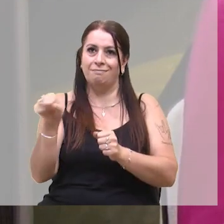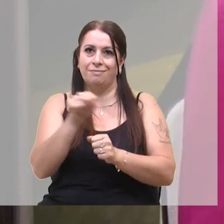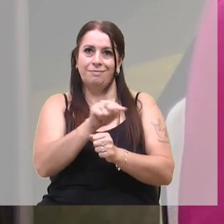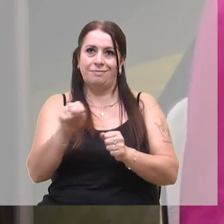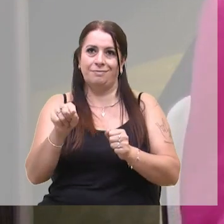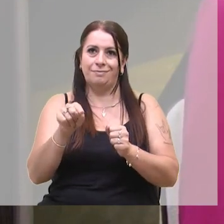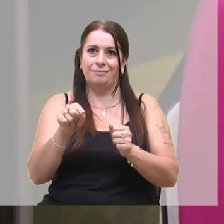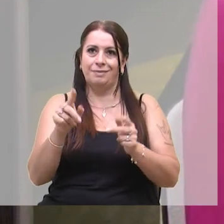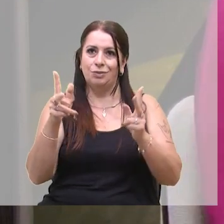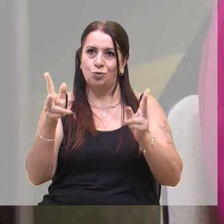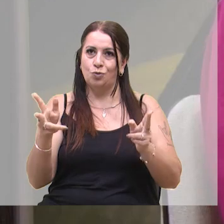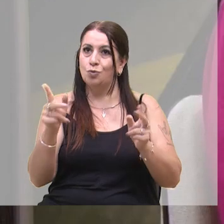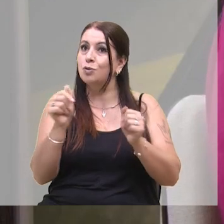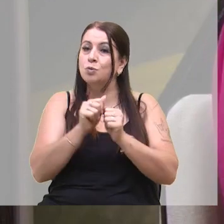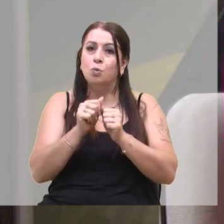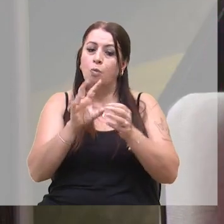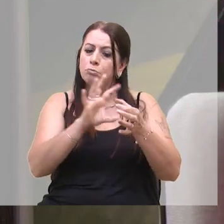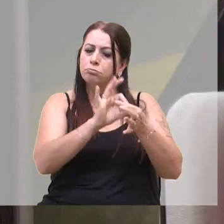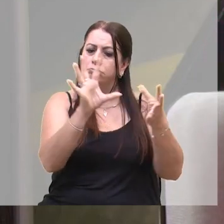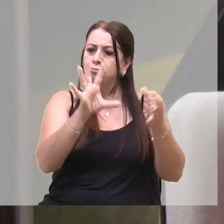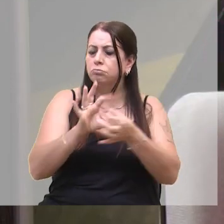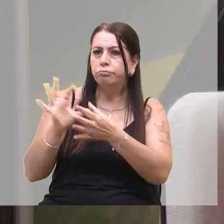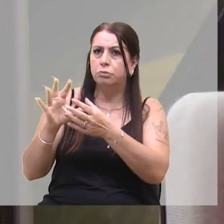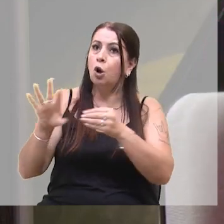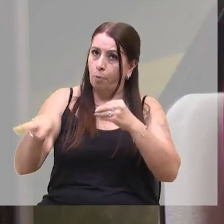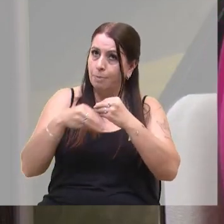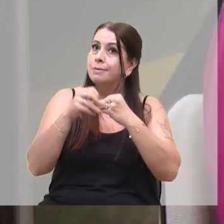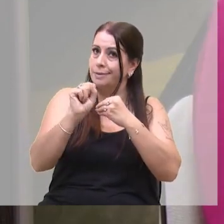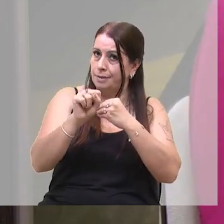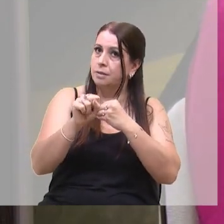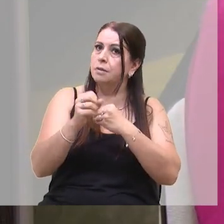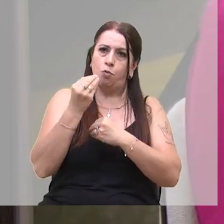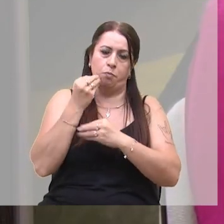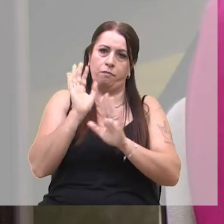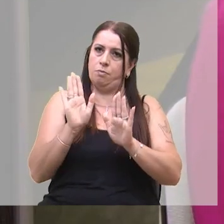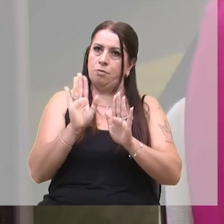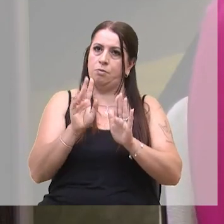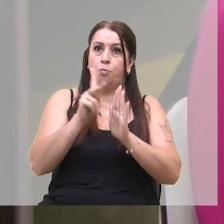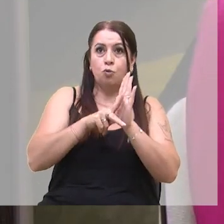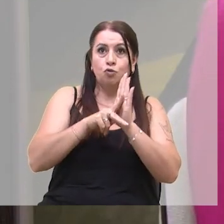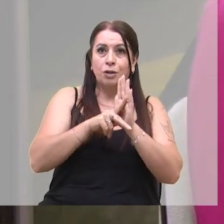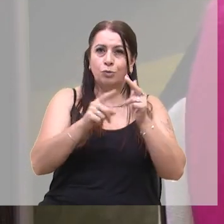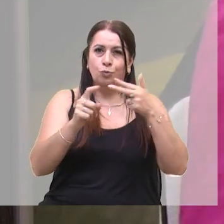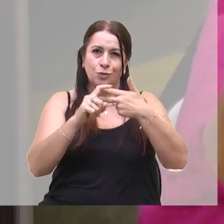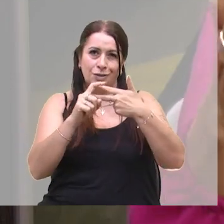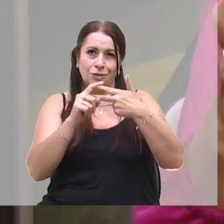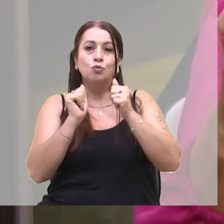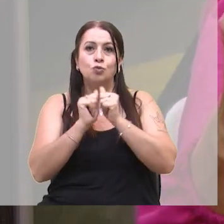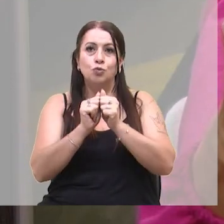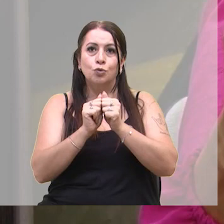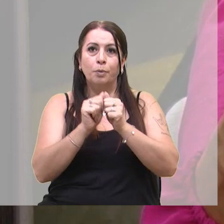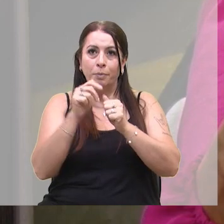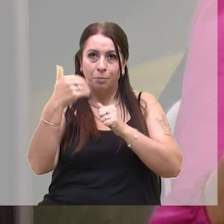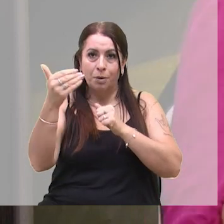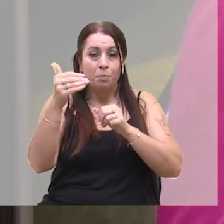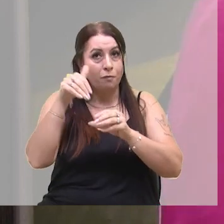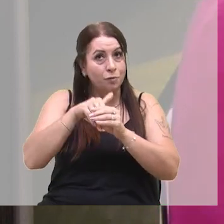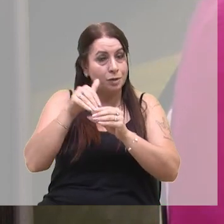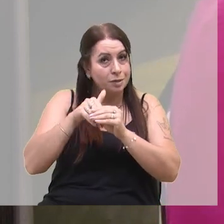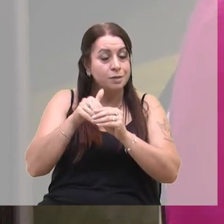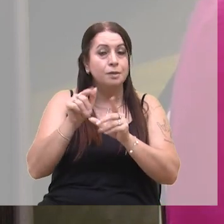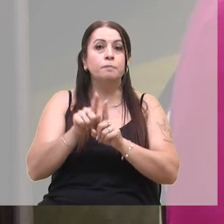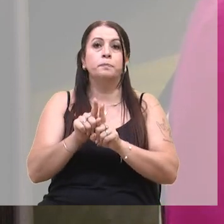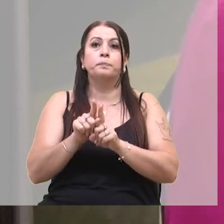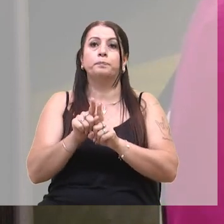os dois poderes, justamente de que eles são poderes independentes. São complementares, sim, obviamente, um projeto executivo para